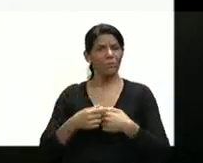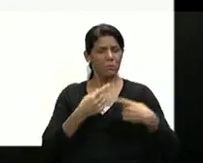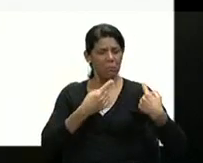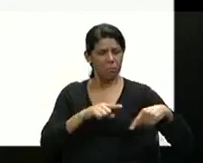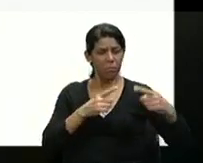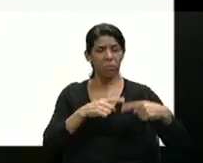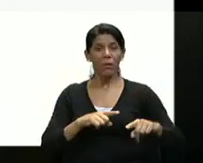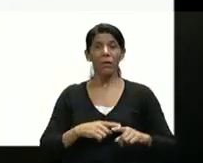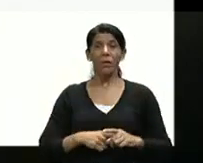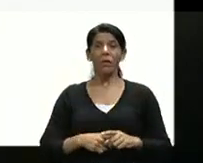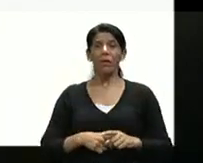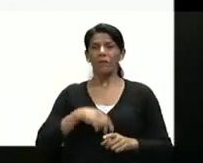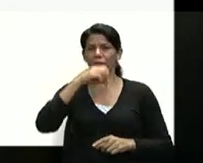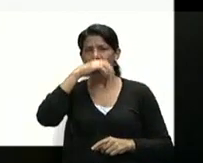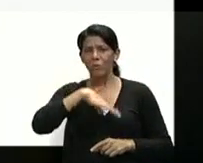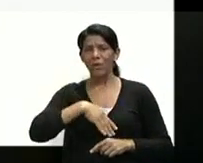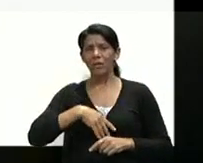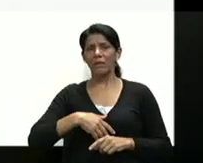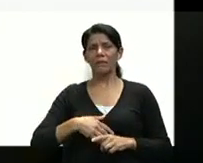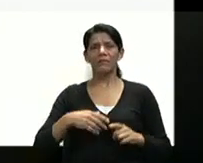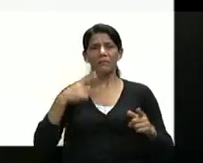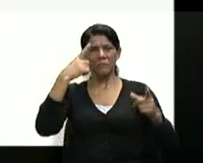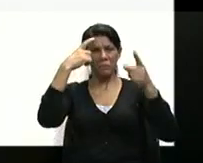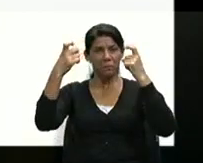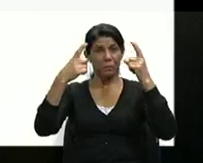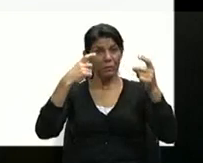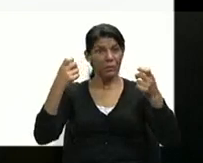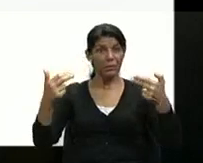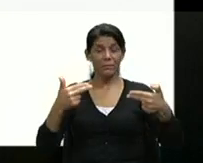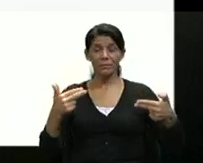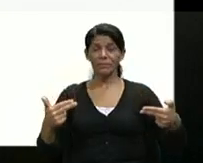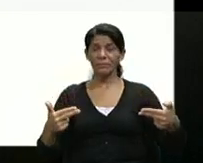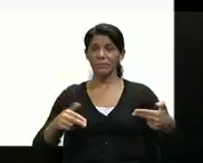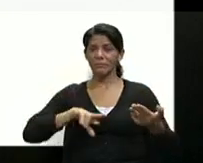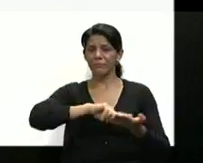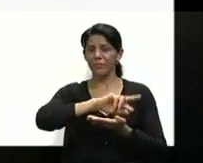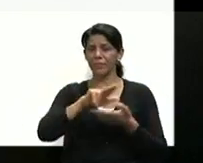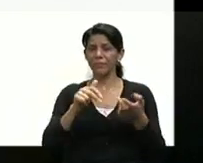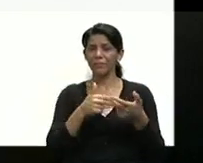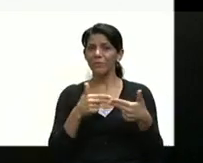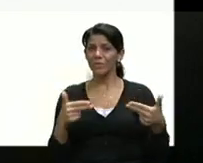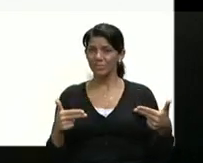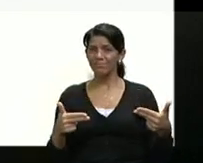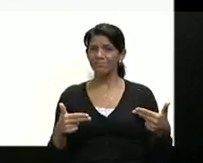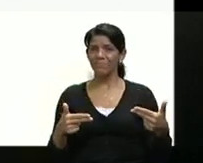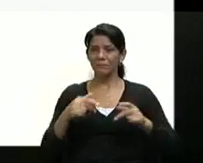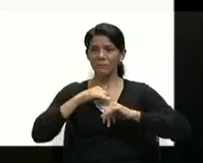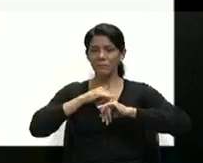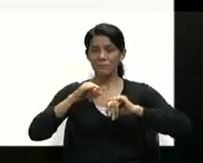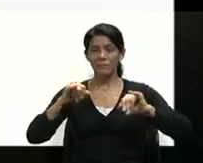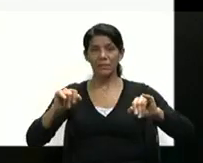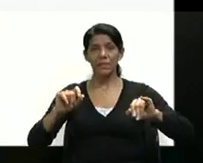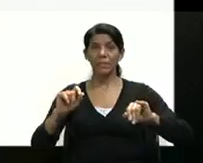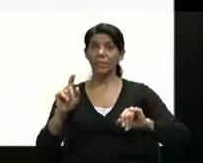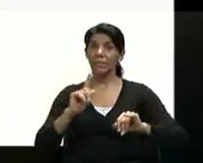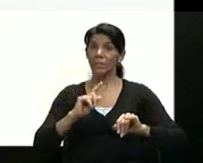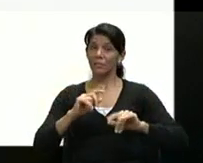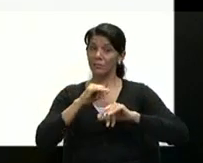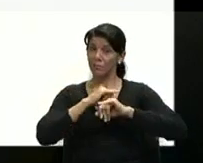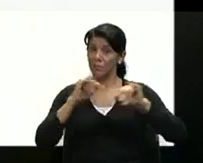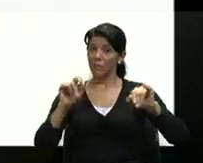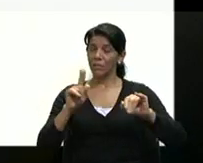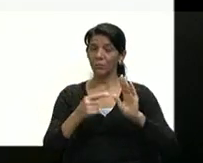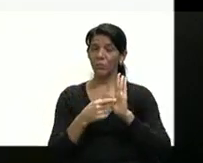psicológicos, violência auto-infringida, né? Os dados divulgados, eles